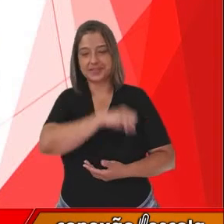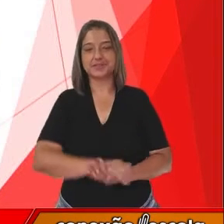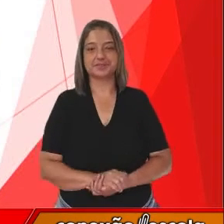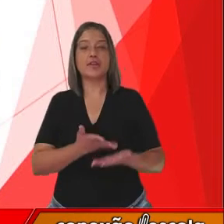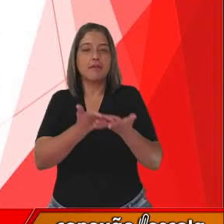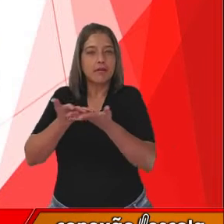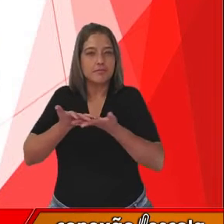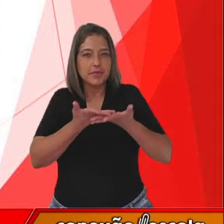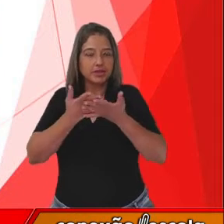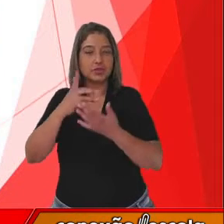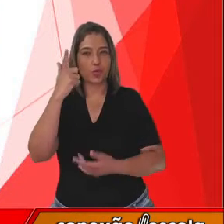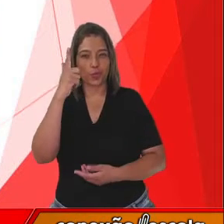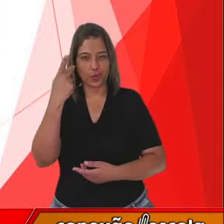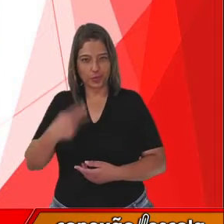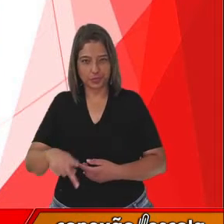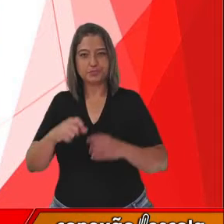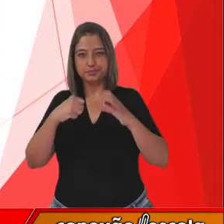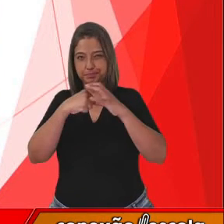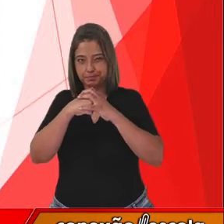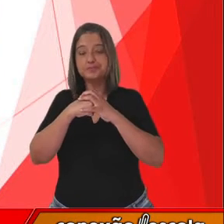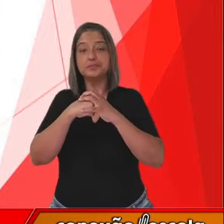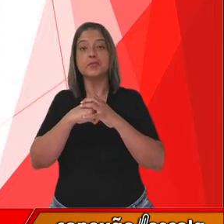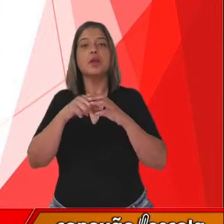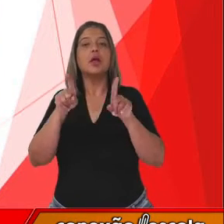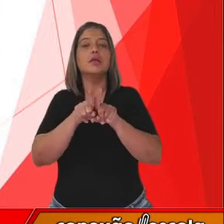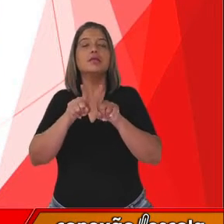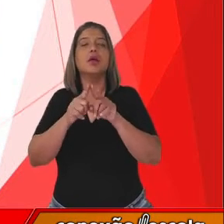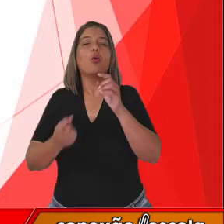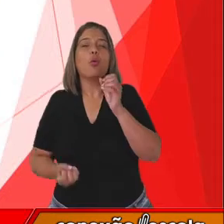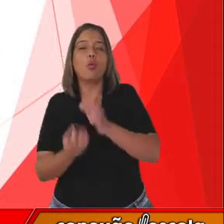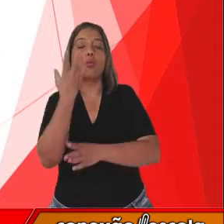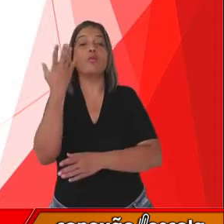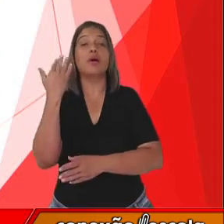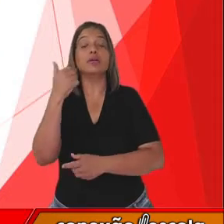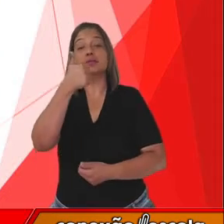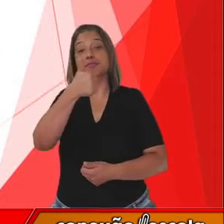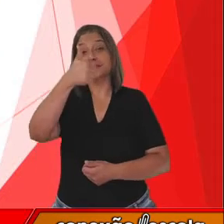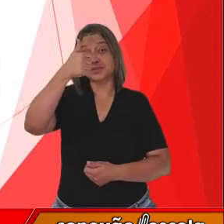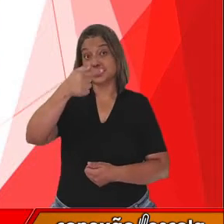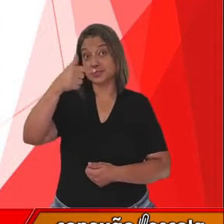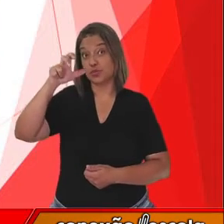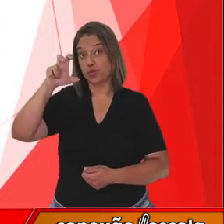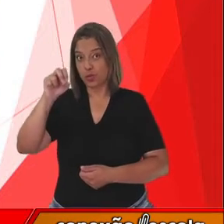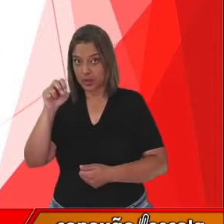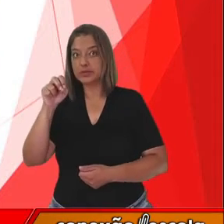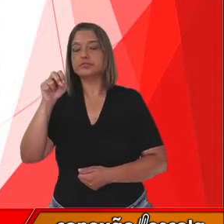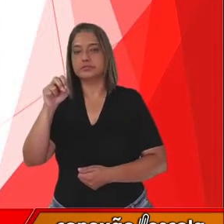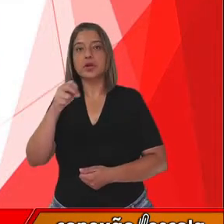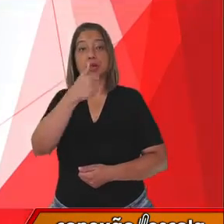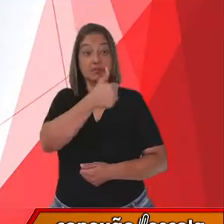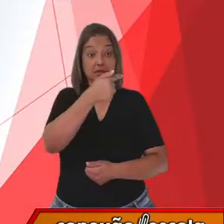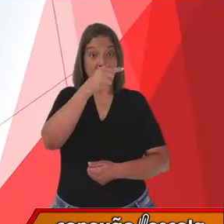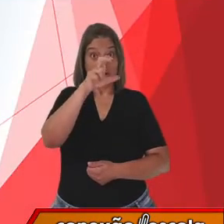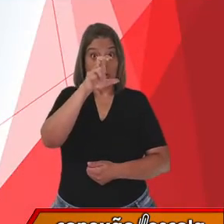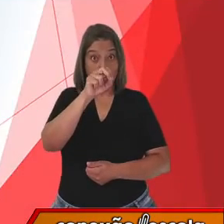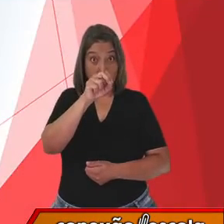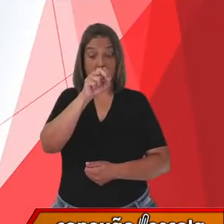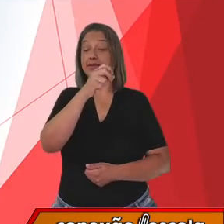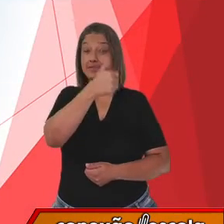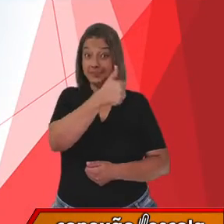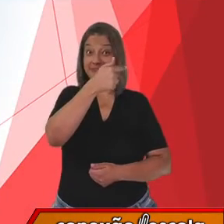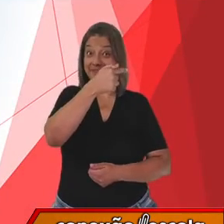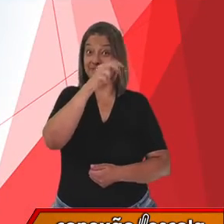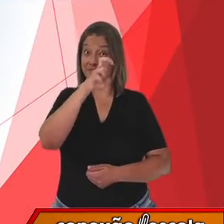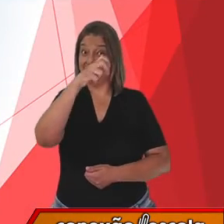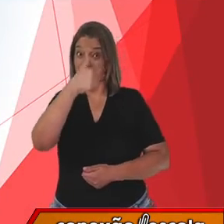A mineração em Goiás teve o seu ápice em 1750. De 1751 a